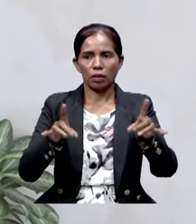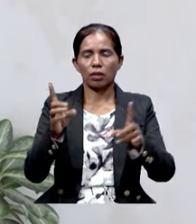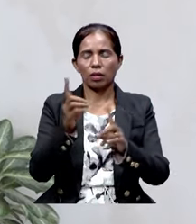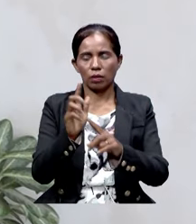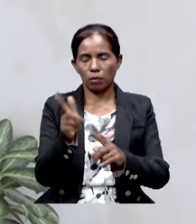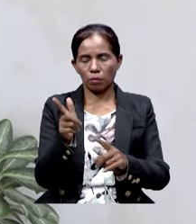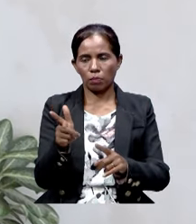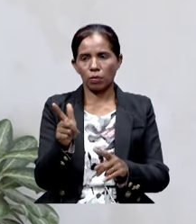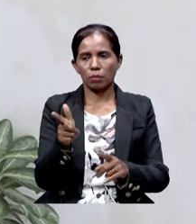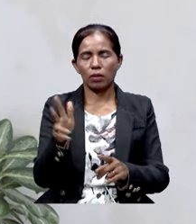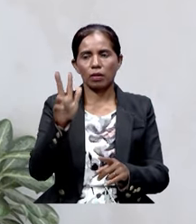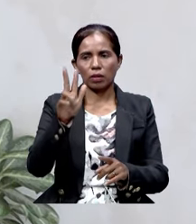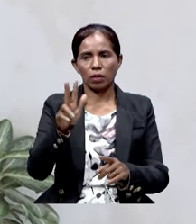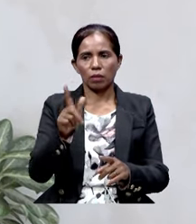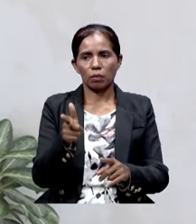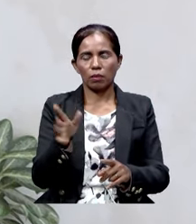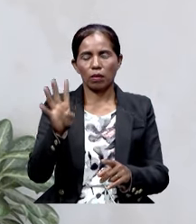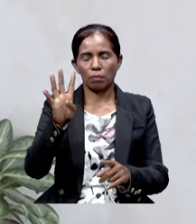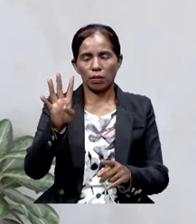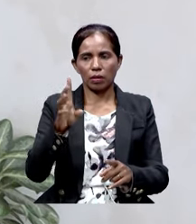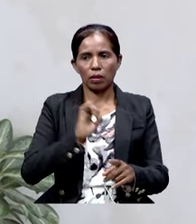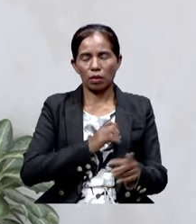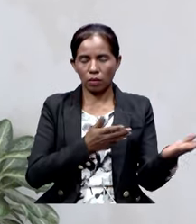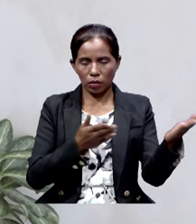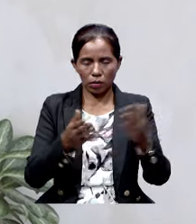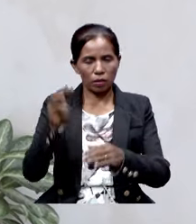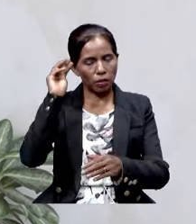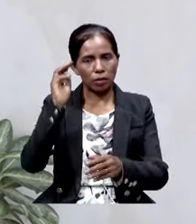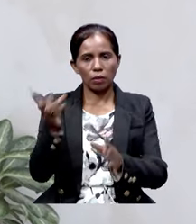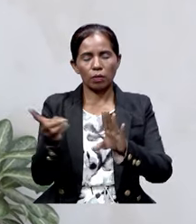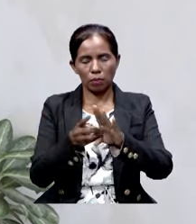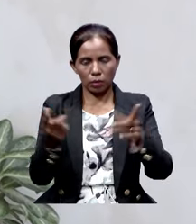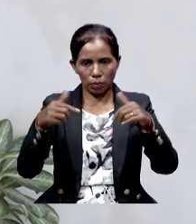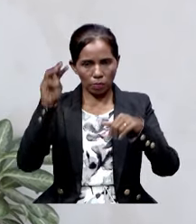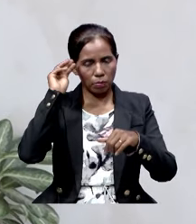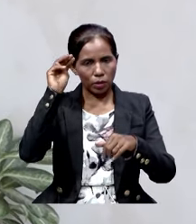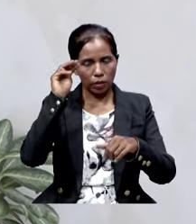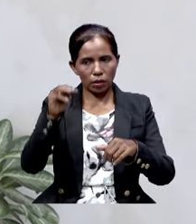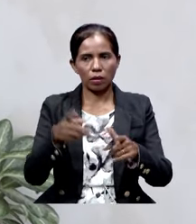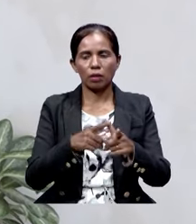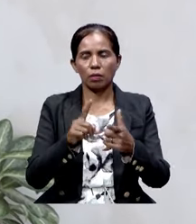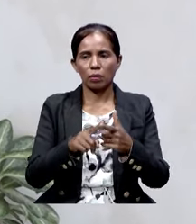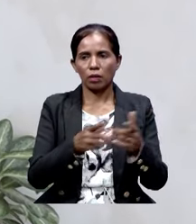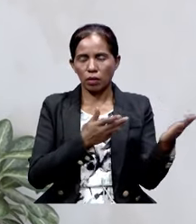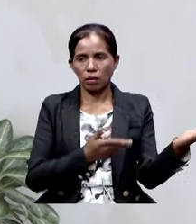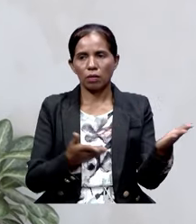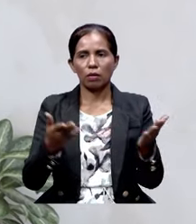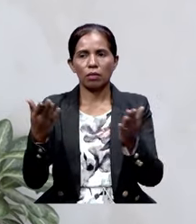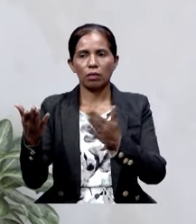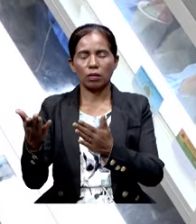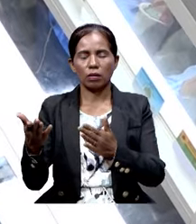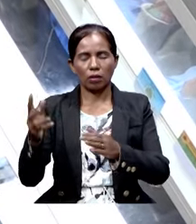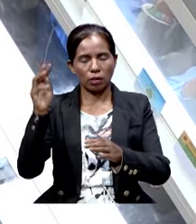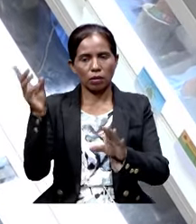23, dia 24, a loura é um documento que é o Ministério, e depois, a também é o documento que é o Ministério,